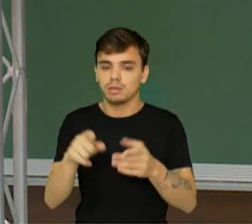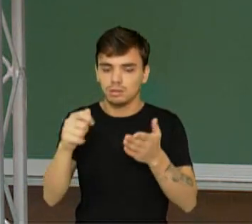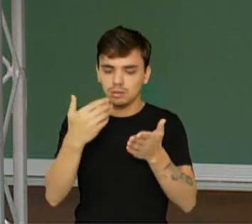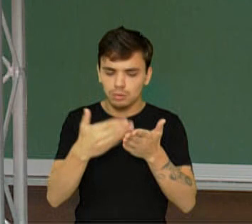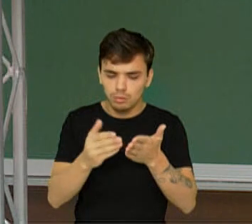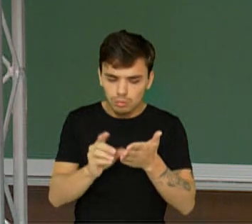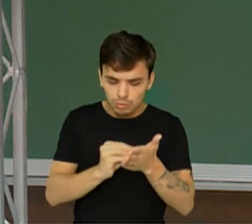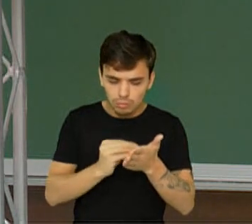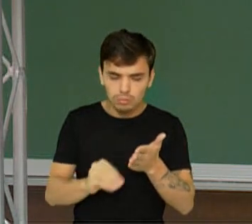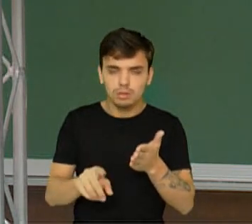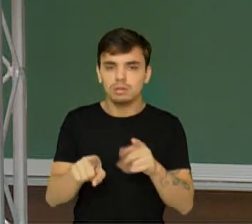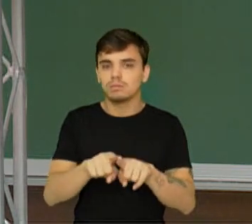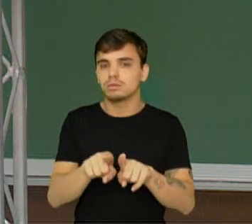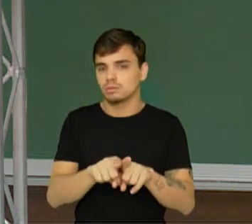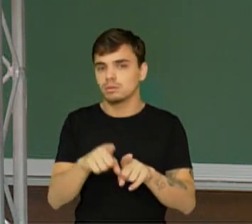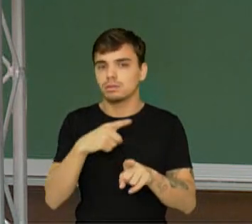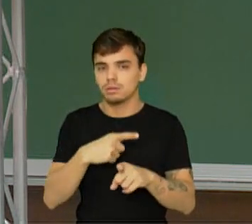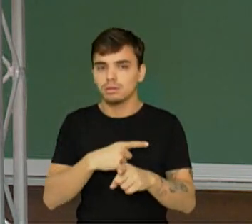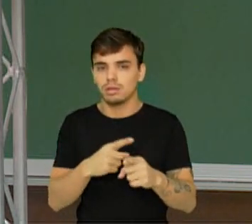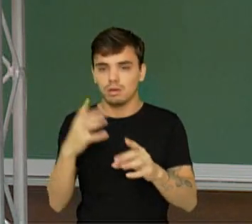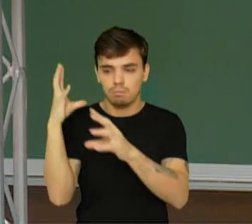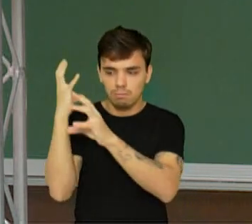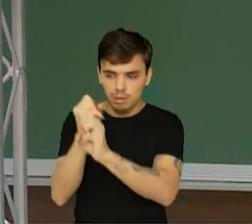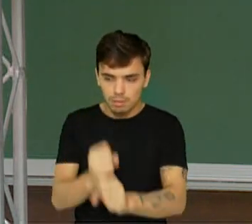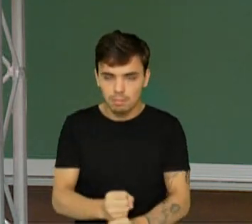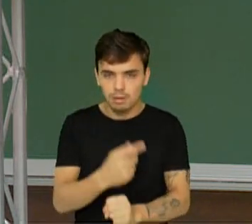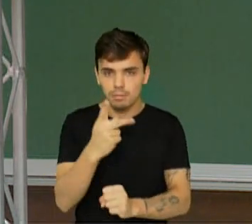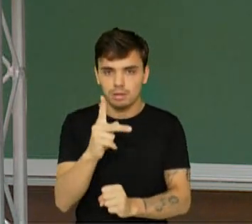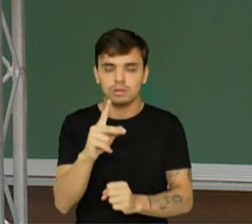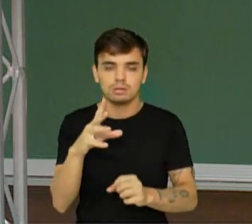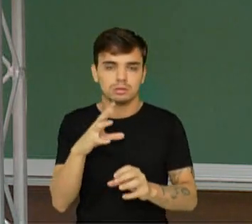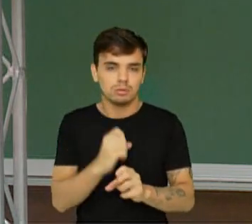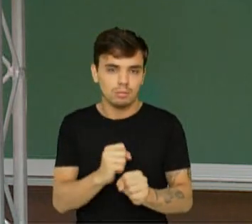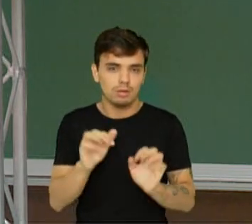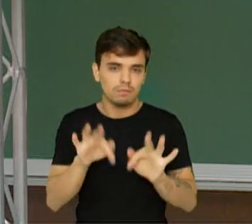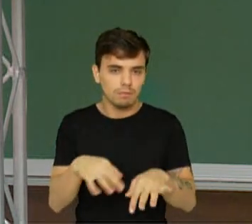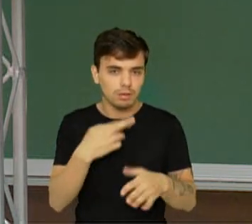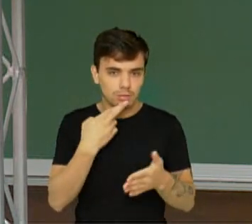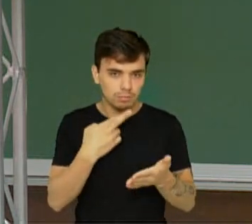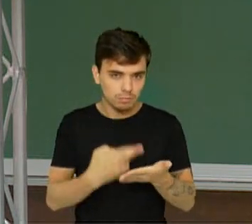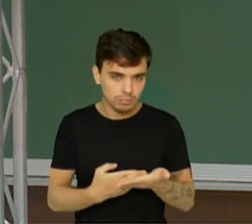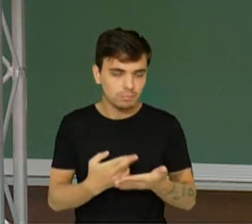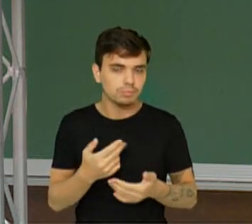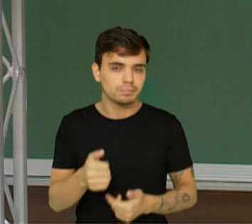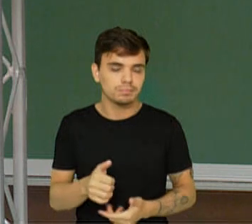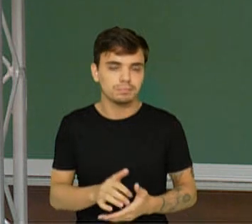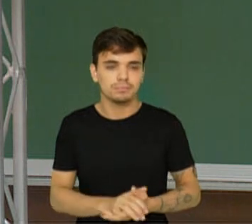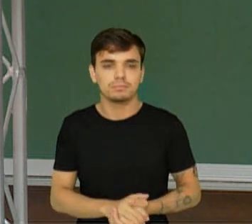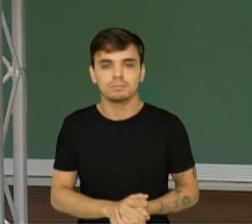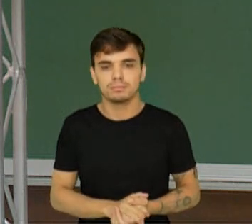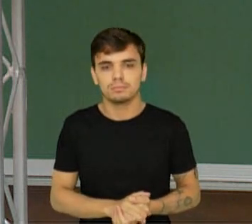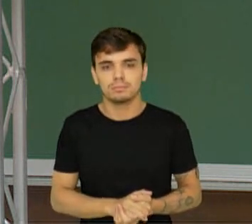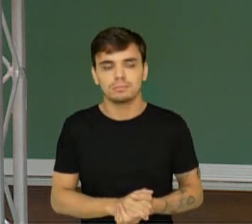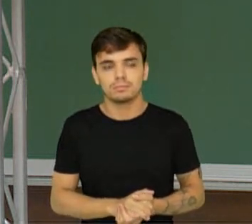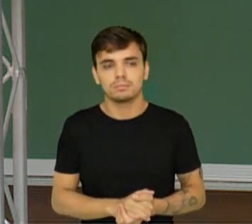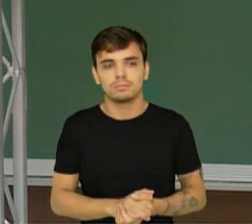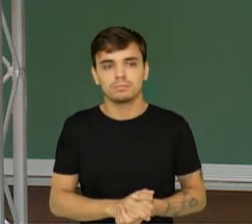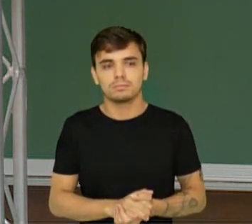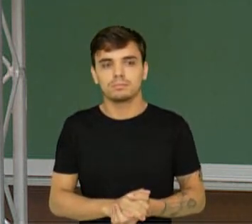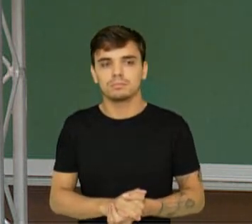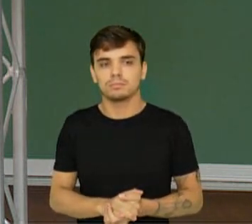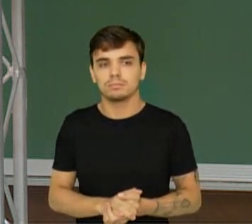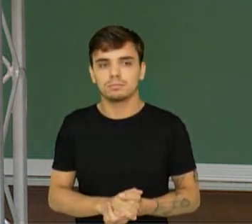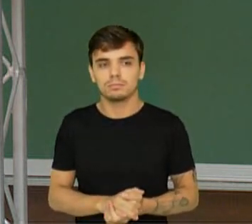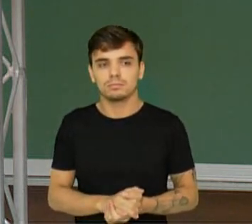anotando, porque depois nós vamos ter uma pontuação para somar e para ver o resultado, para conferir o resultado do teu teste, para